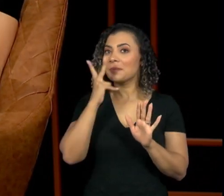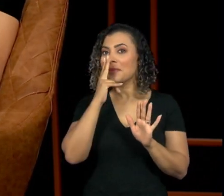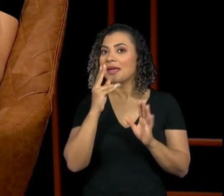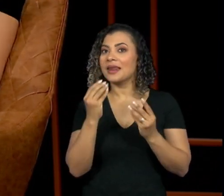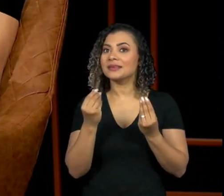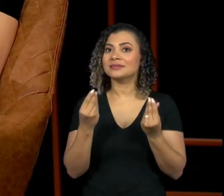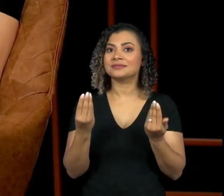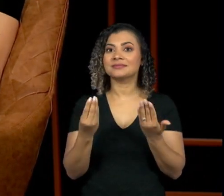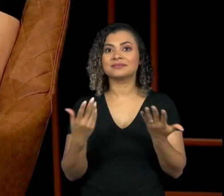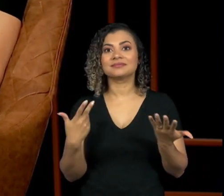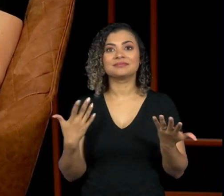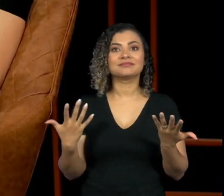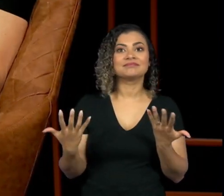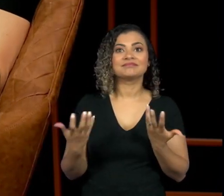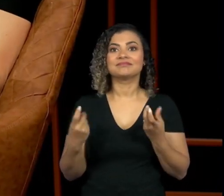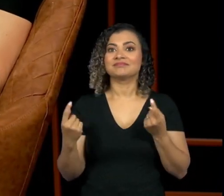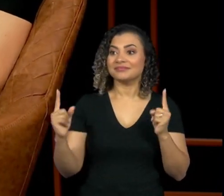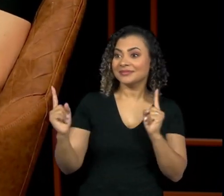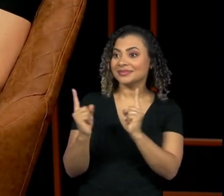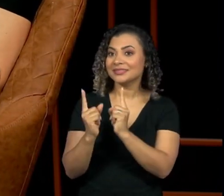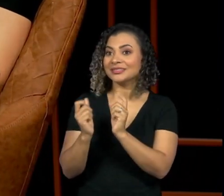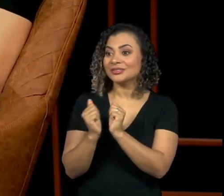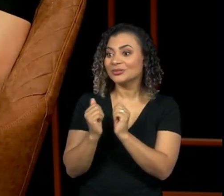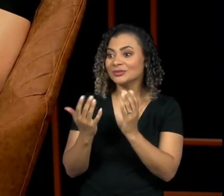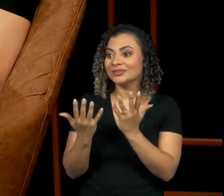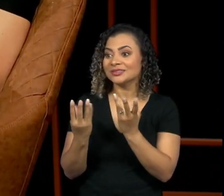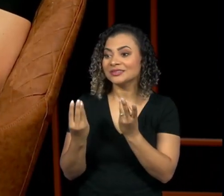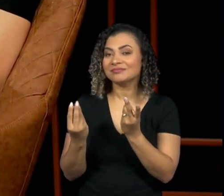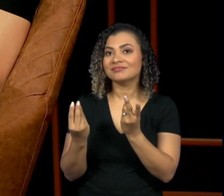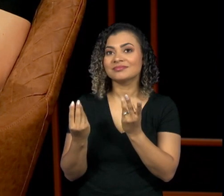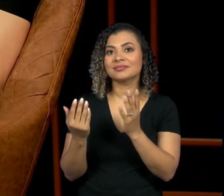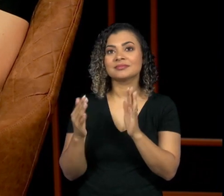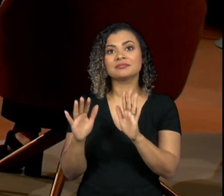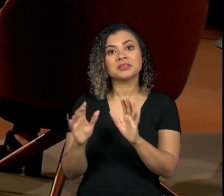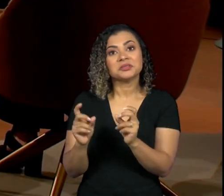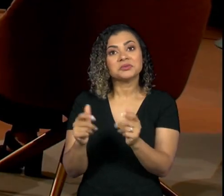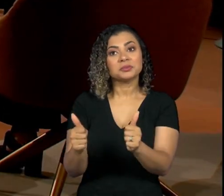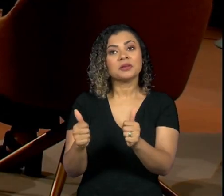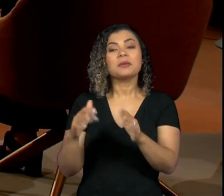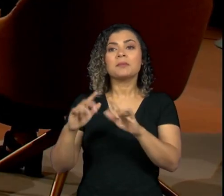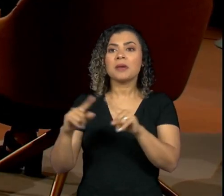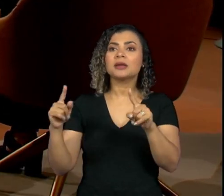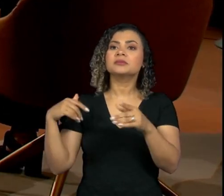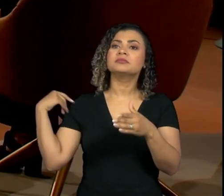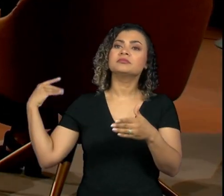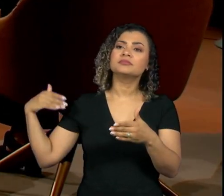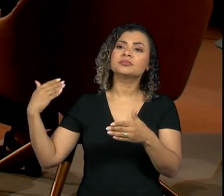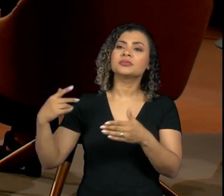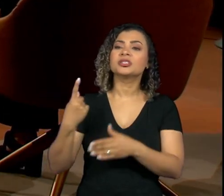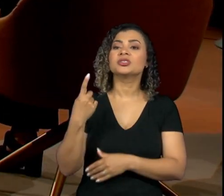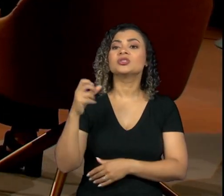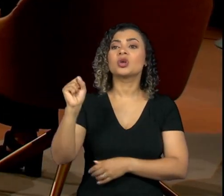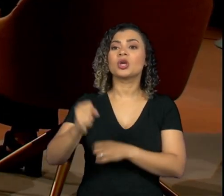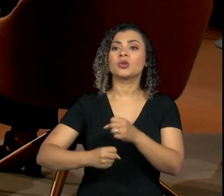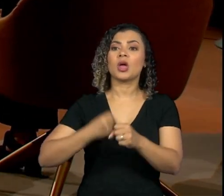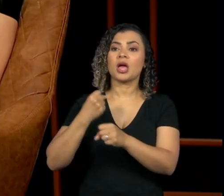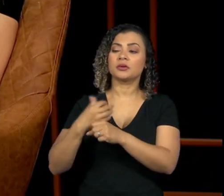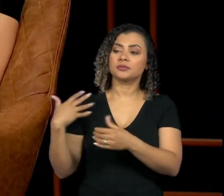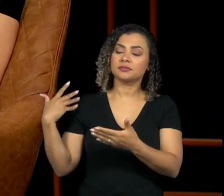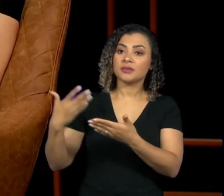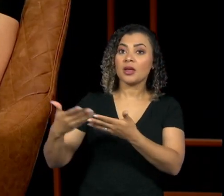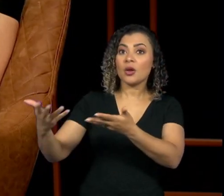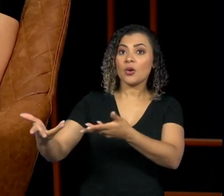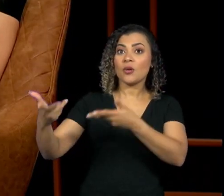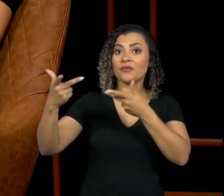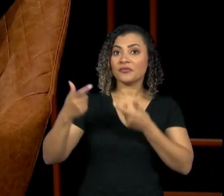tipo, porra, a gente ia ficar junto, mas e tudo certo. Passa-se, tipo, 18 anos e eu convido ele